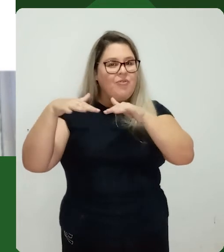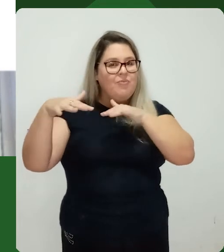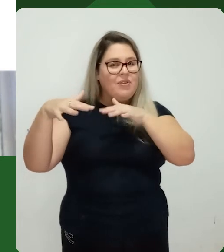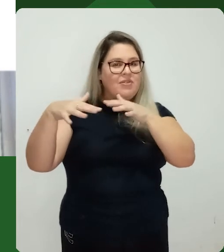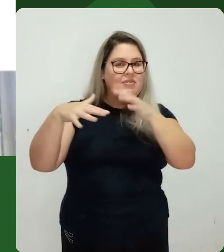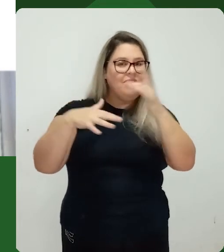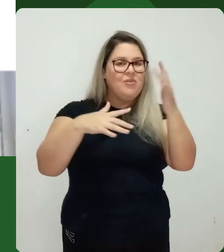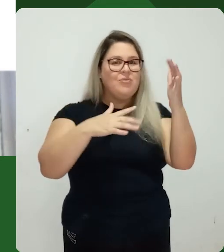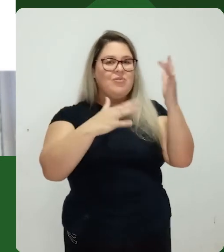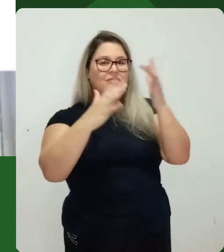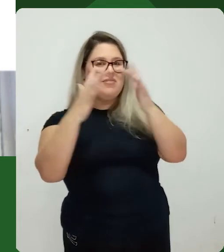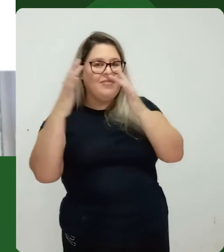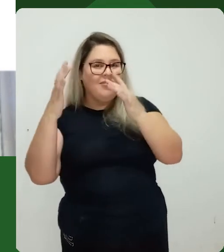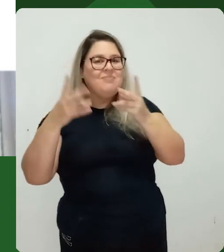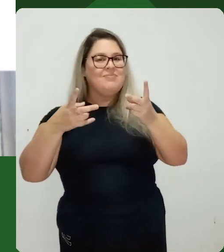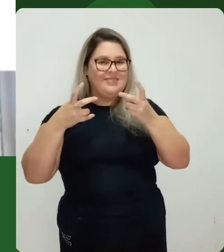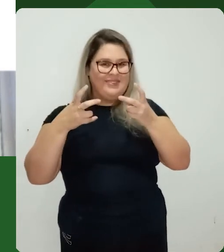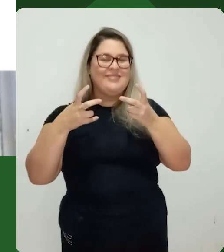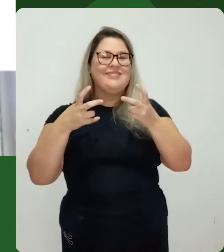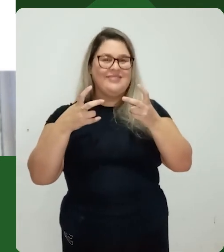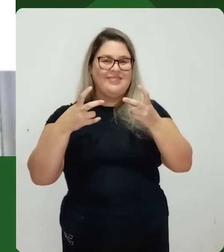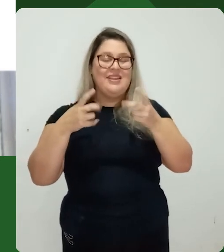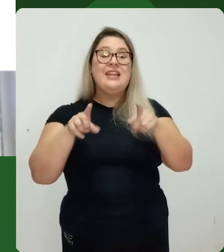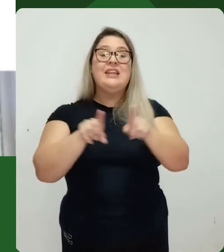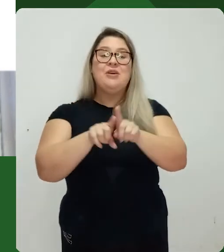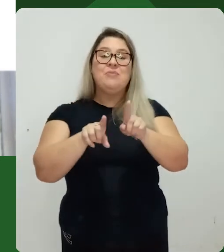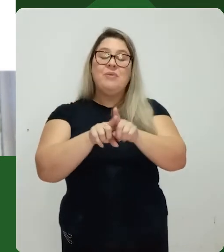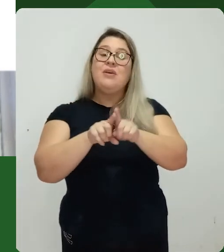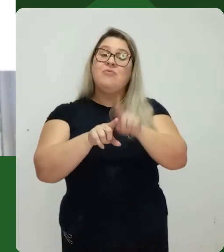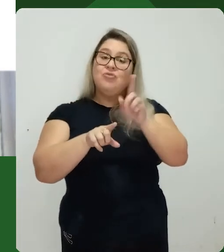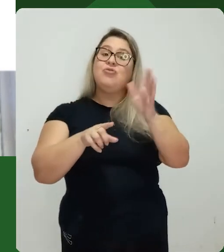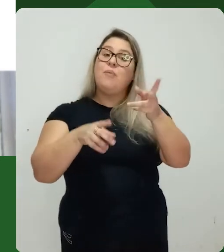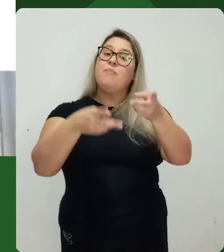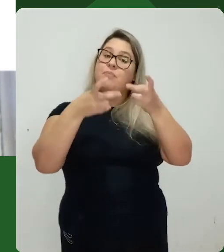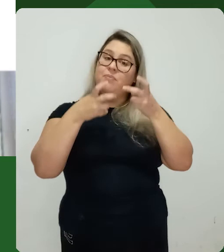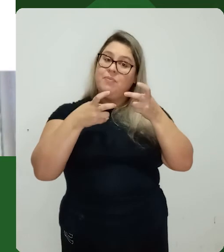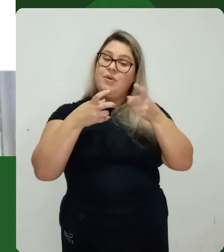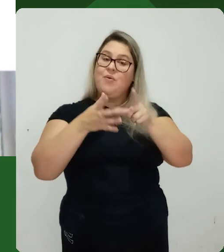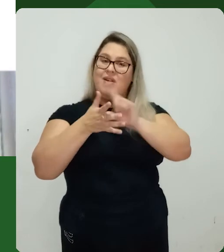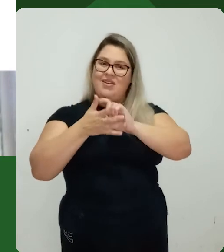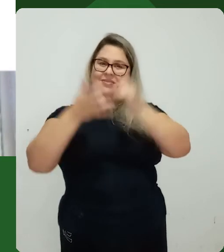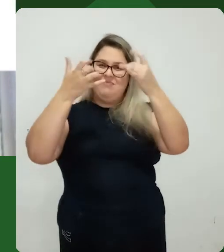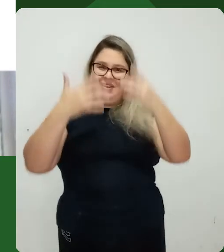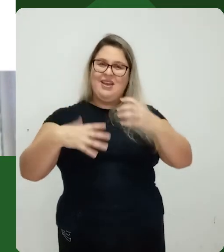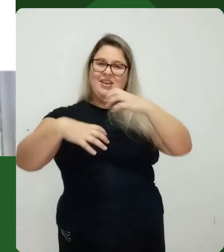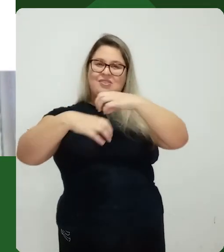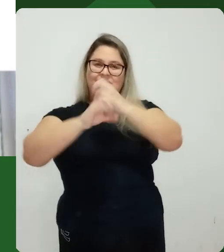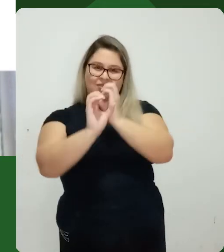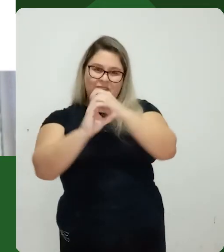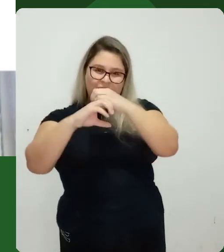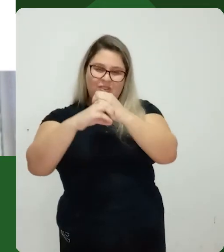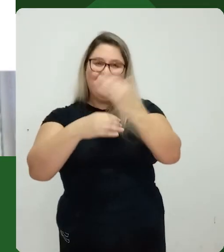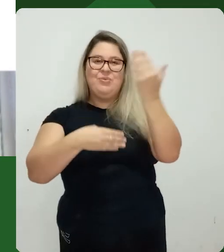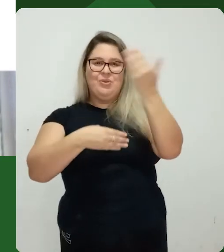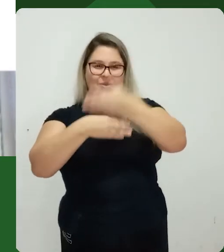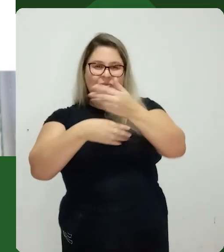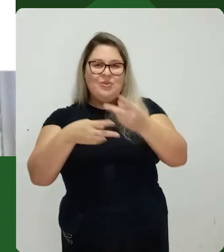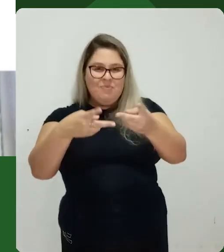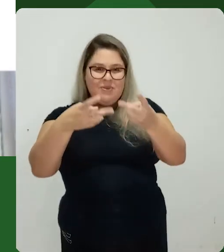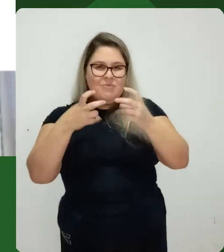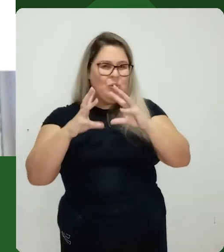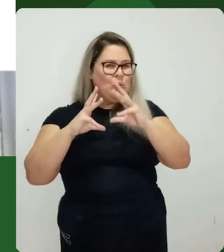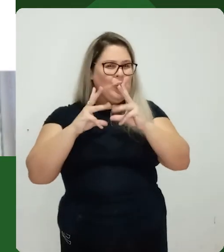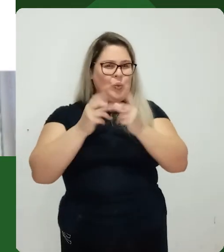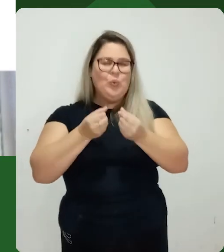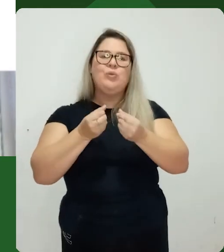fotos um pouco mais lentas, né, dá para perceber um pouco a movimentação da vegetação. E você já